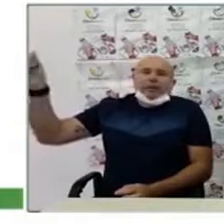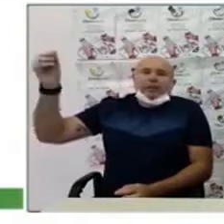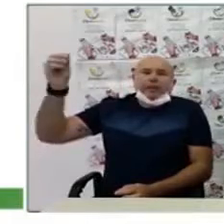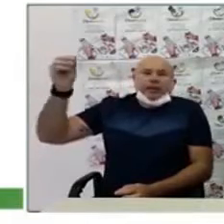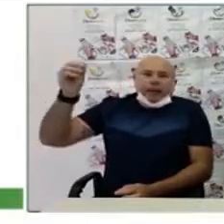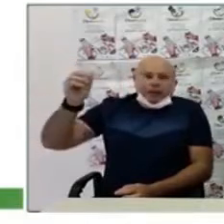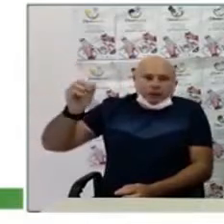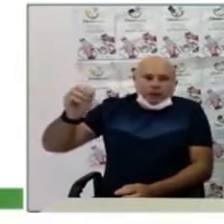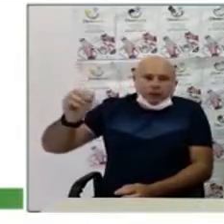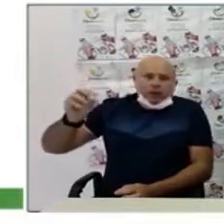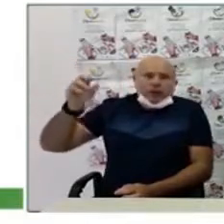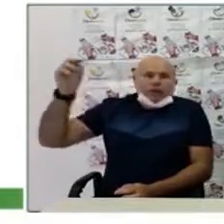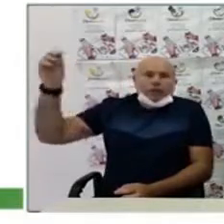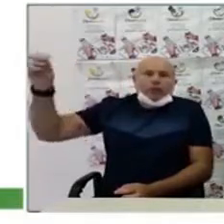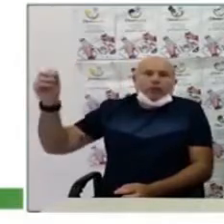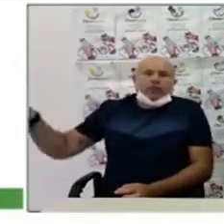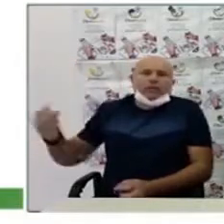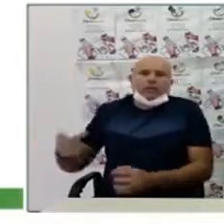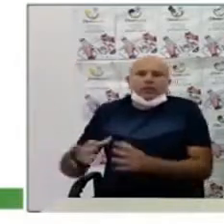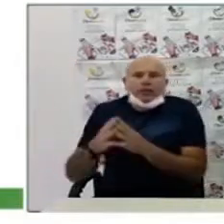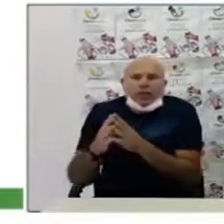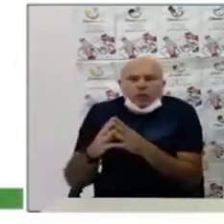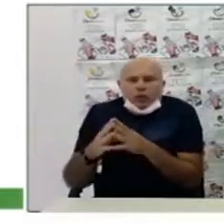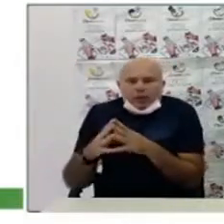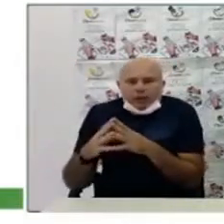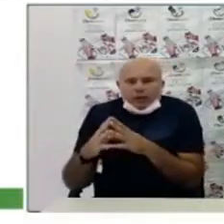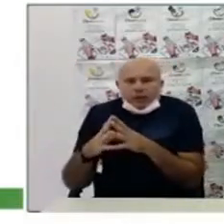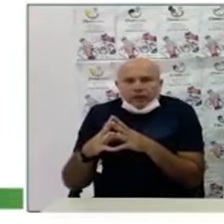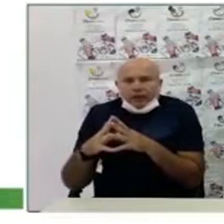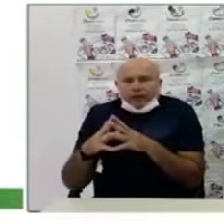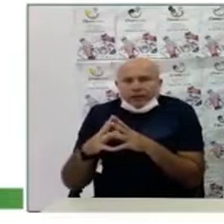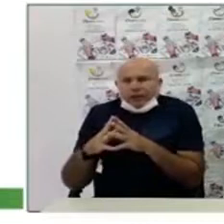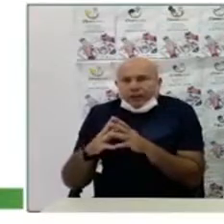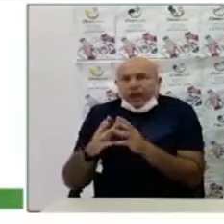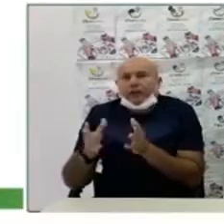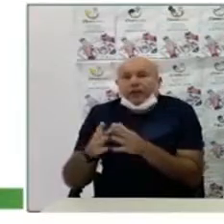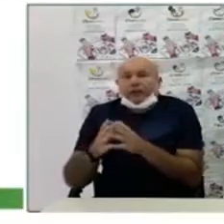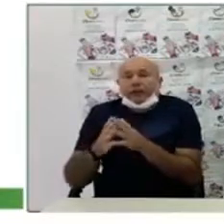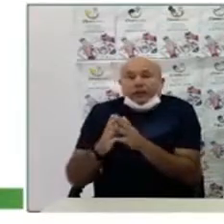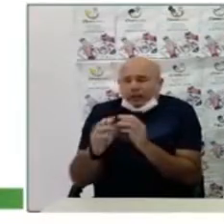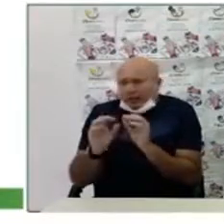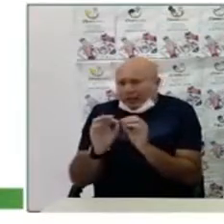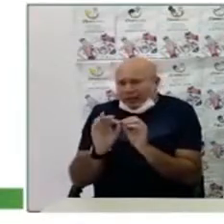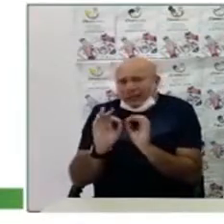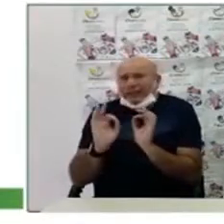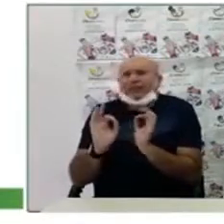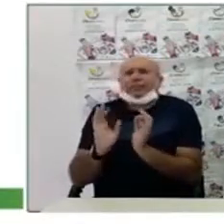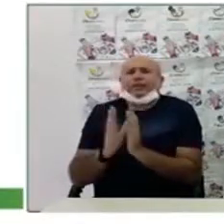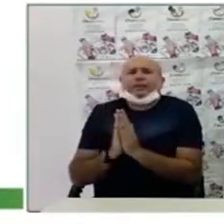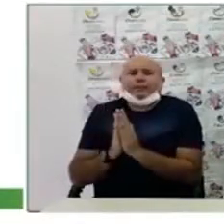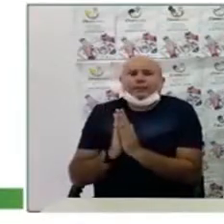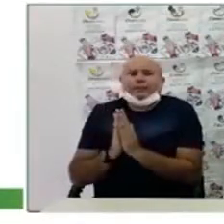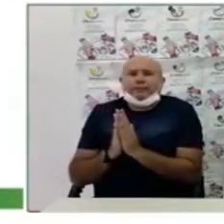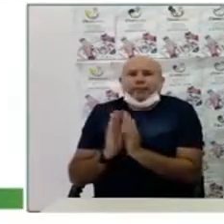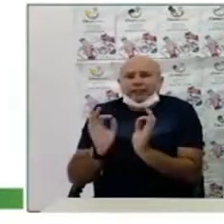para a primeira camada, os dois, como é que os dois podem emitir comprimentos de onda diferentes? Aí eu faço uma analogia com um exemplo bem